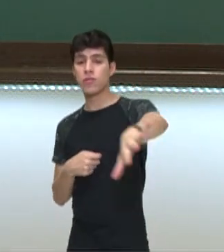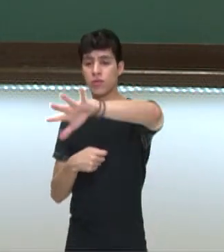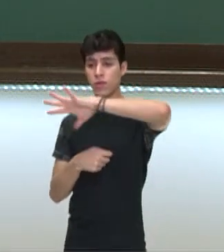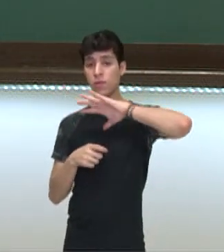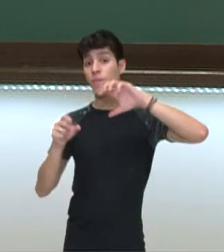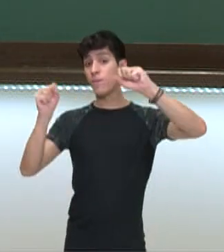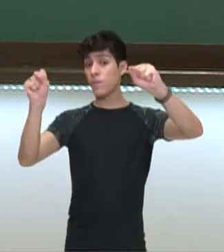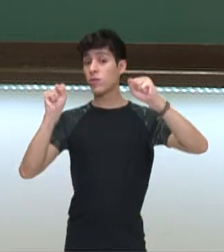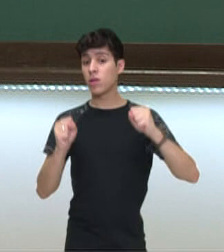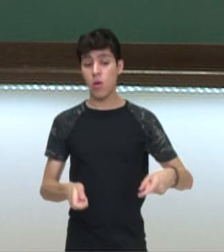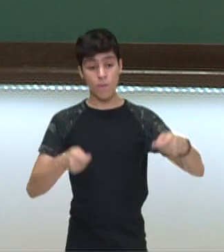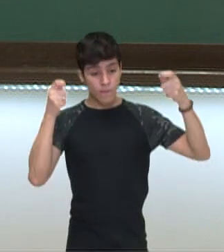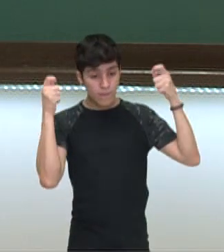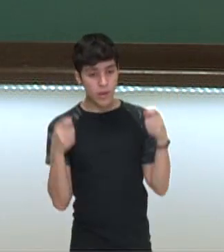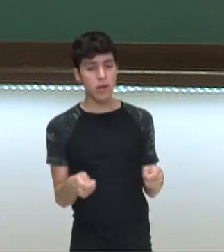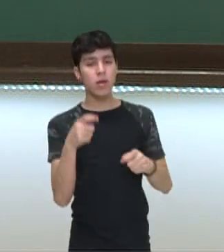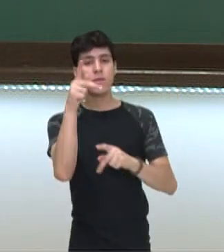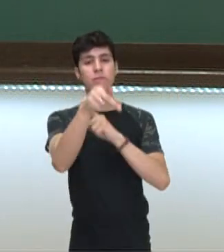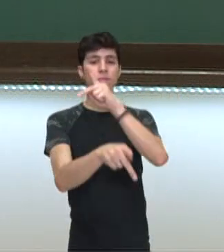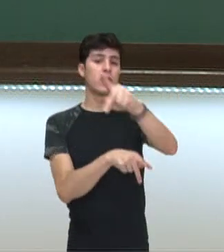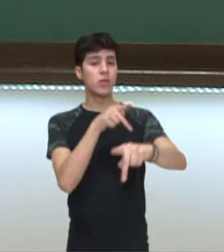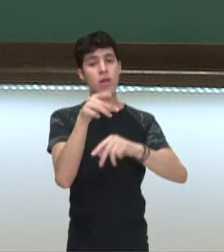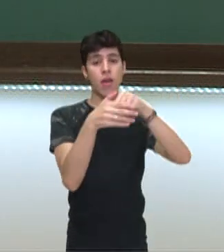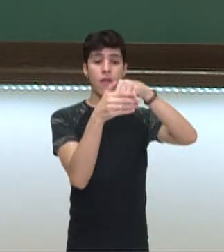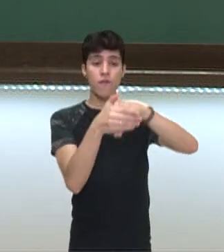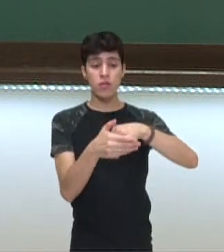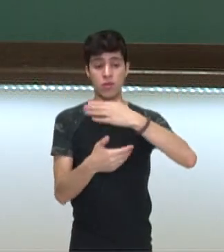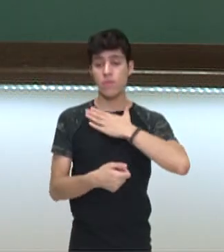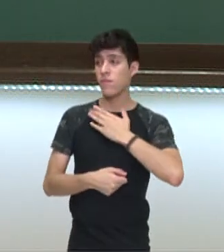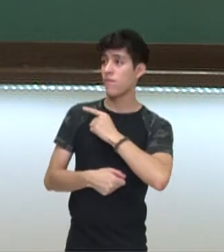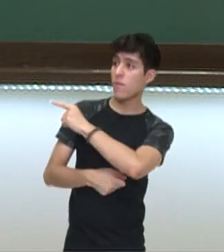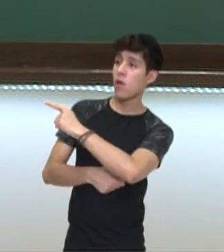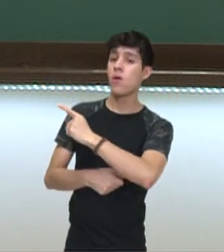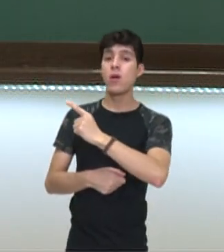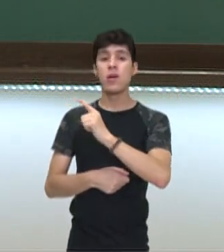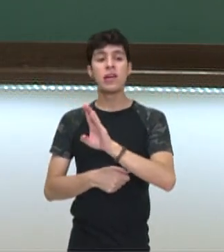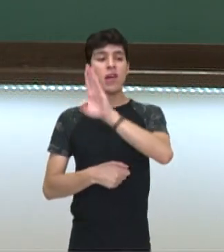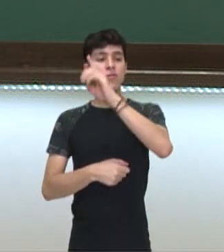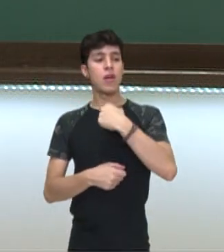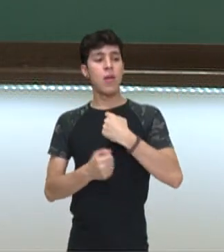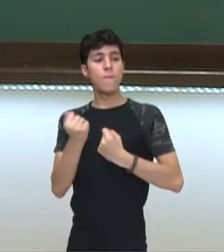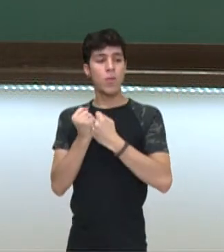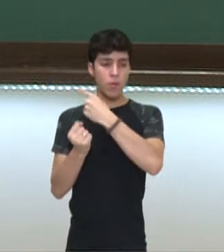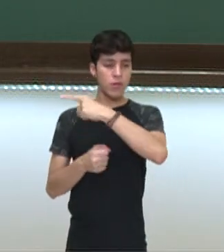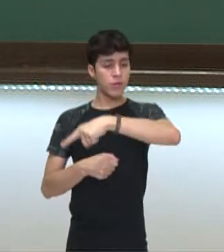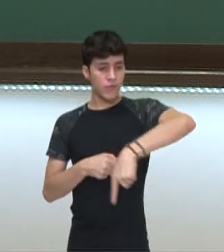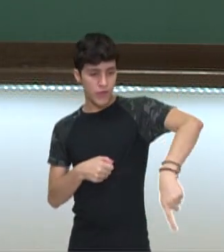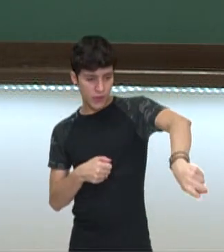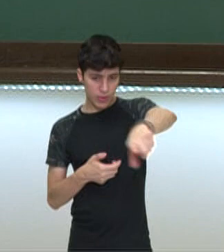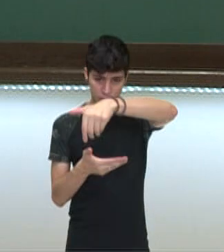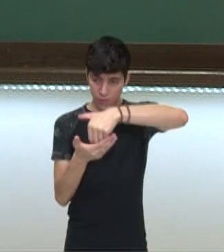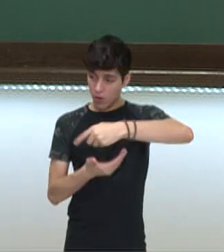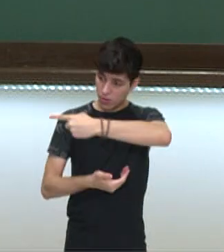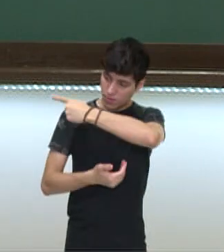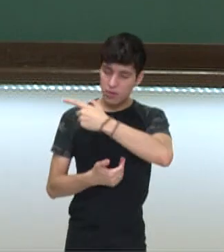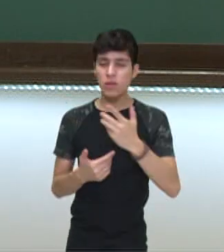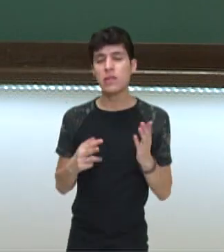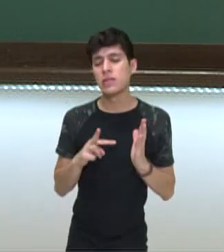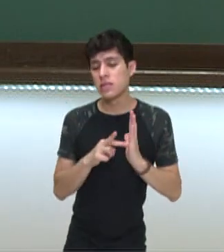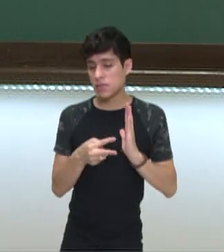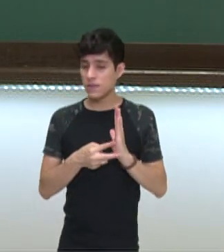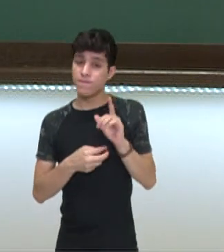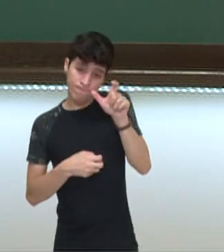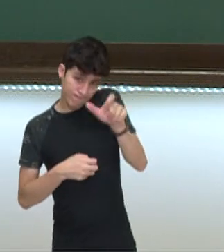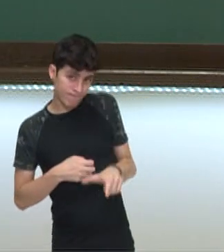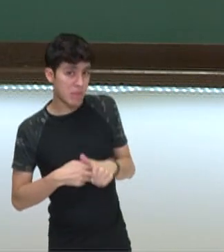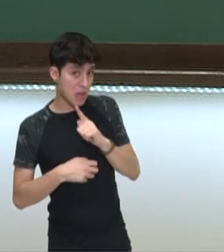quê? De obrigar a população a votar nos candidatos que o coronel apoiava. Então, ele se torna aqui uma função de muito